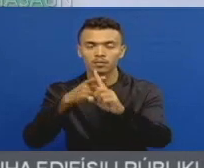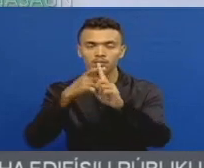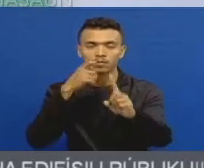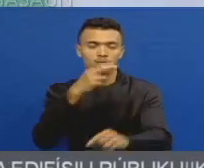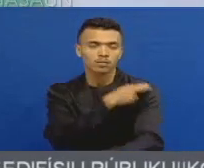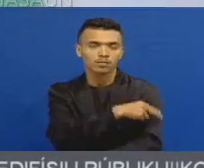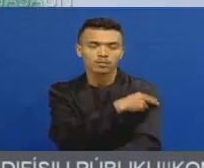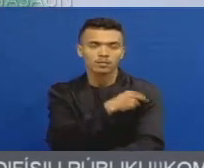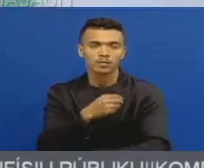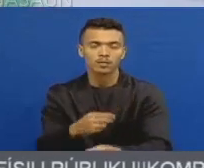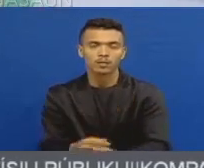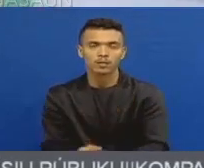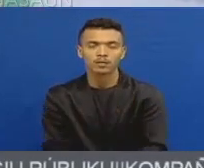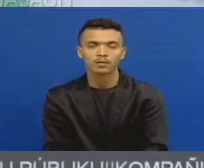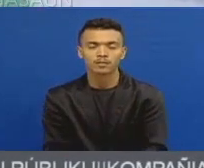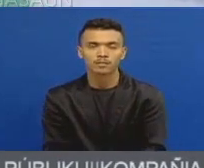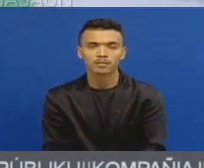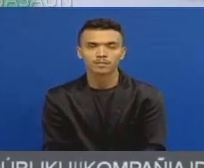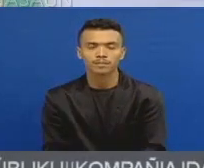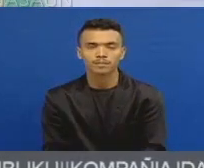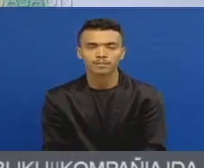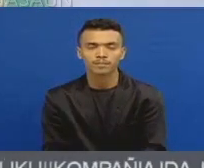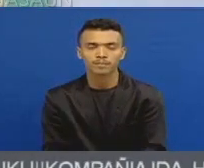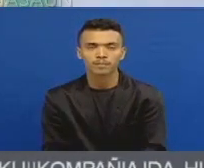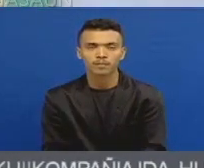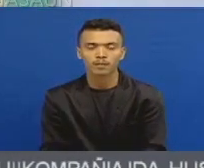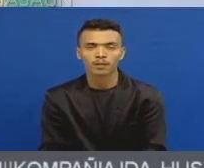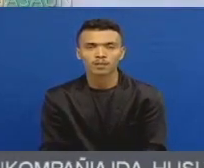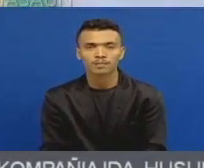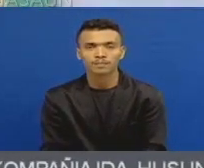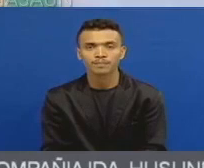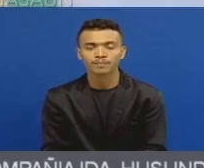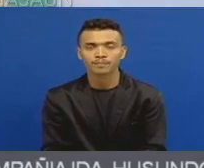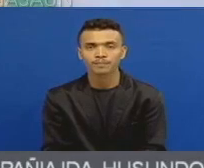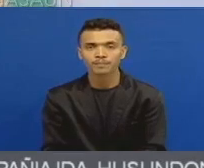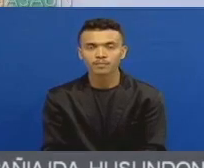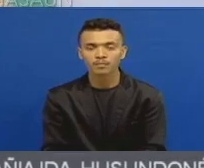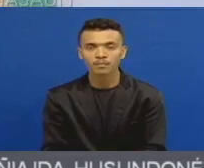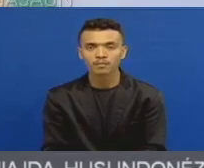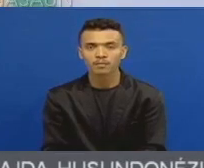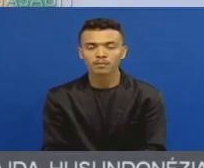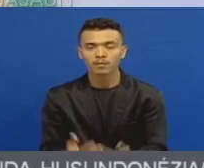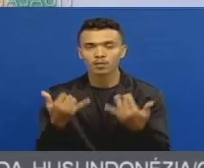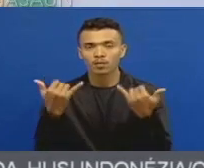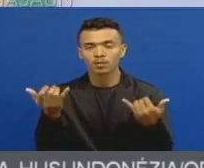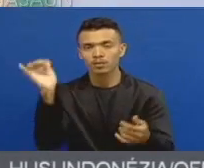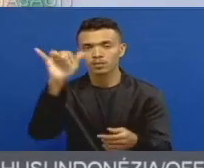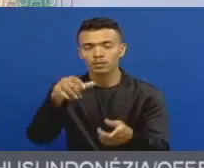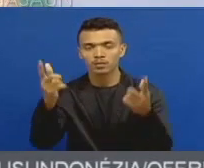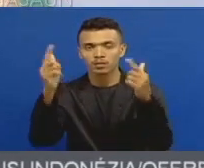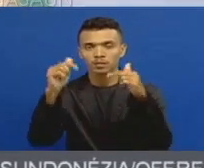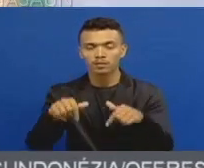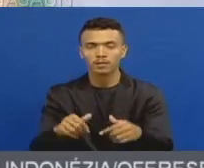posto ya ya hospital a município, no nosso ba hospital federal. E hoje será mais a